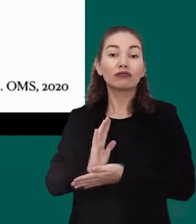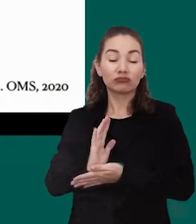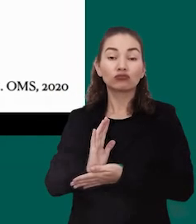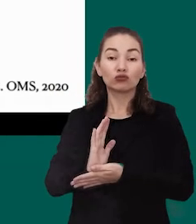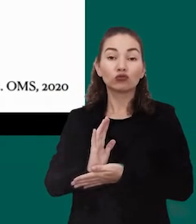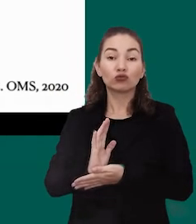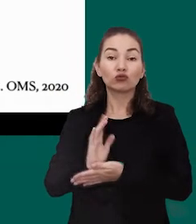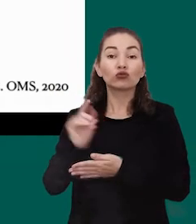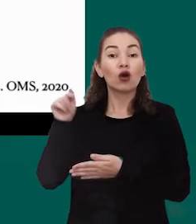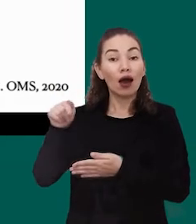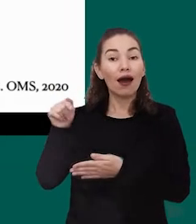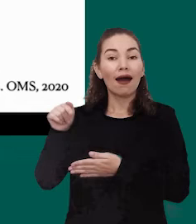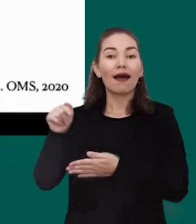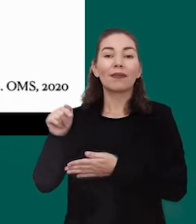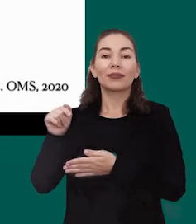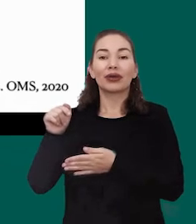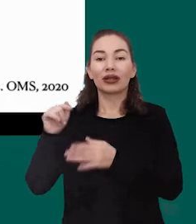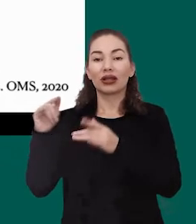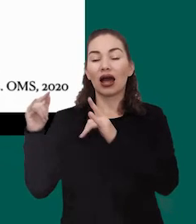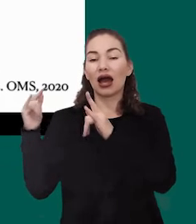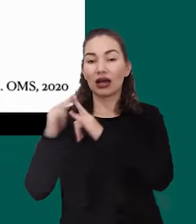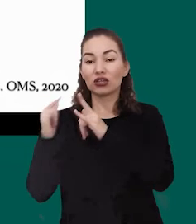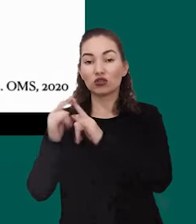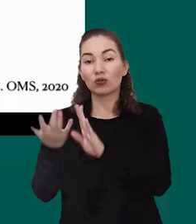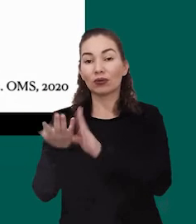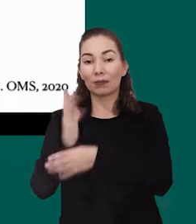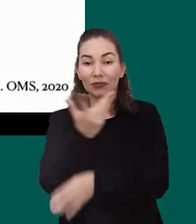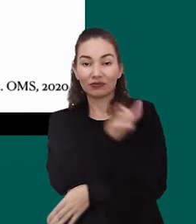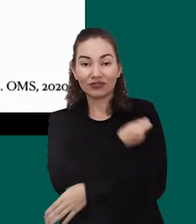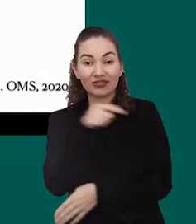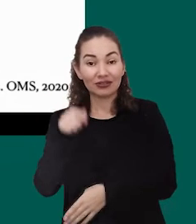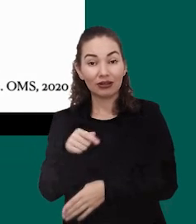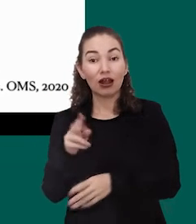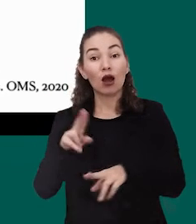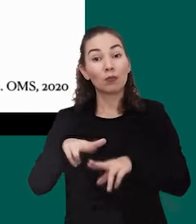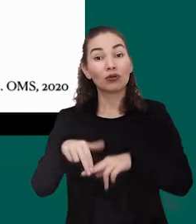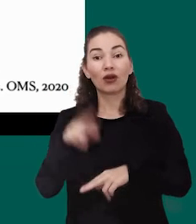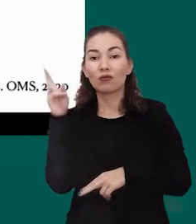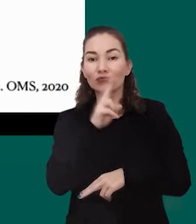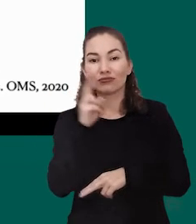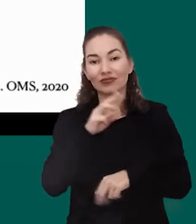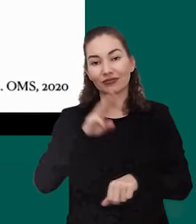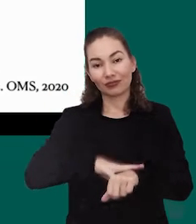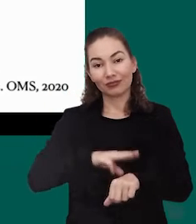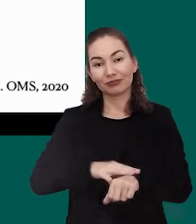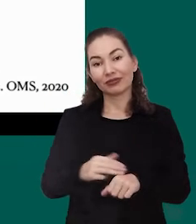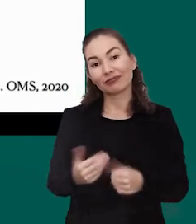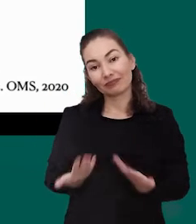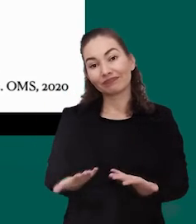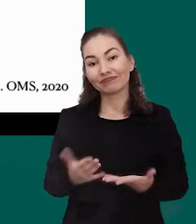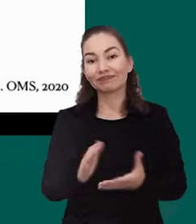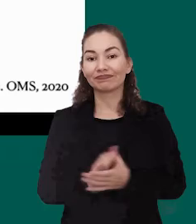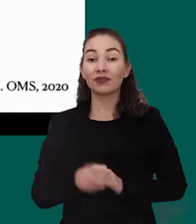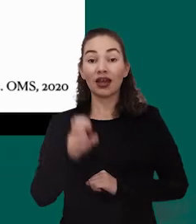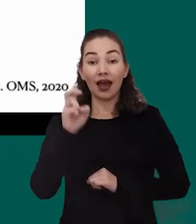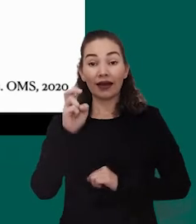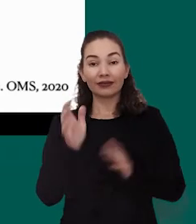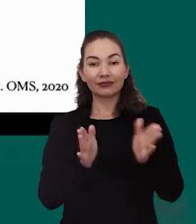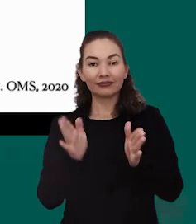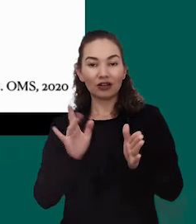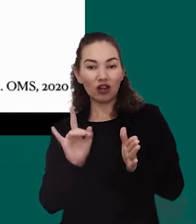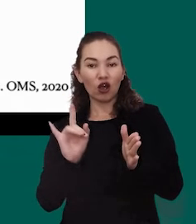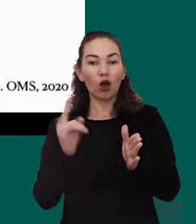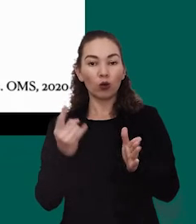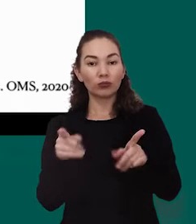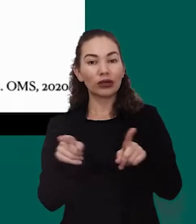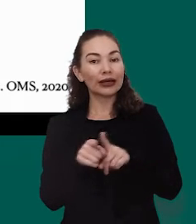da FDA americana. Então, tudo isso acabou se acelerando pela urgência do momento. Tá? Quinta e última etapa, que não é